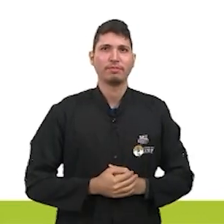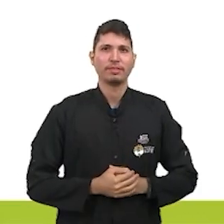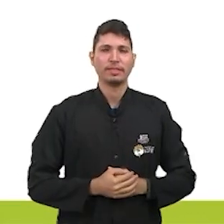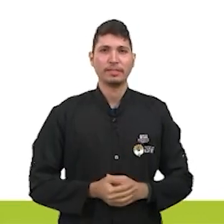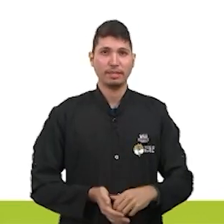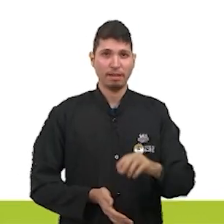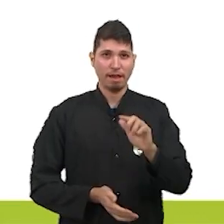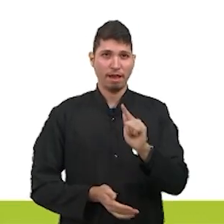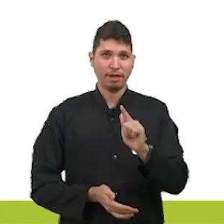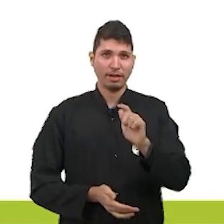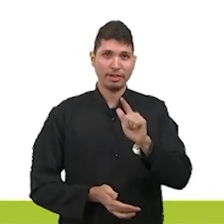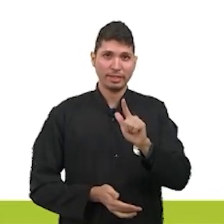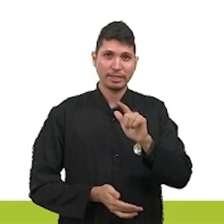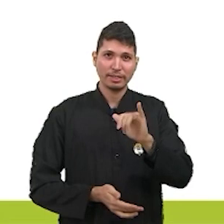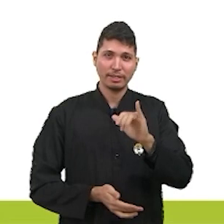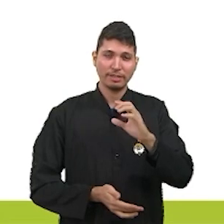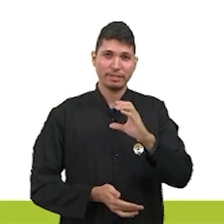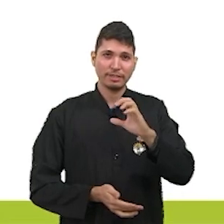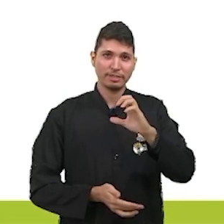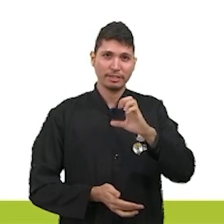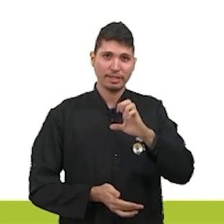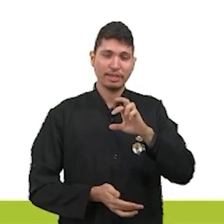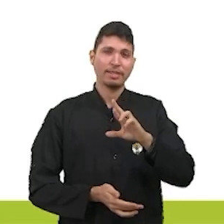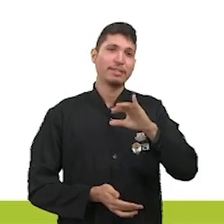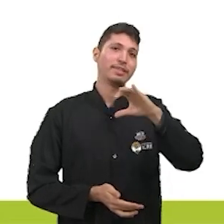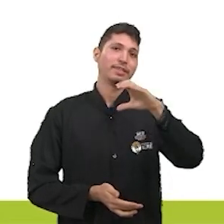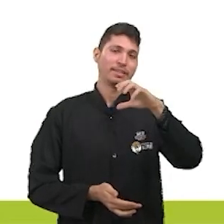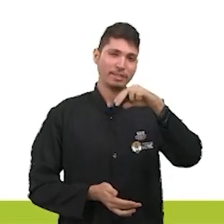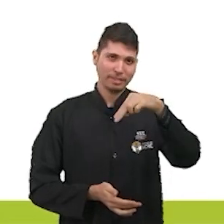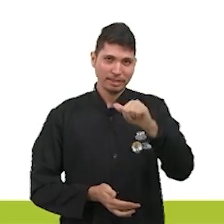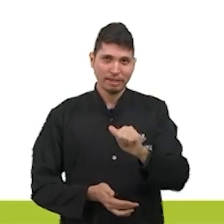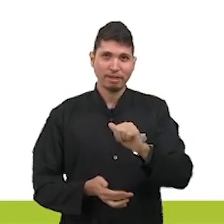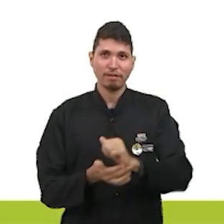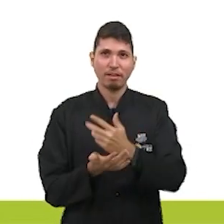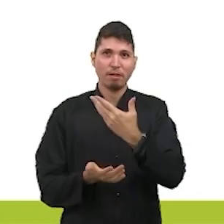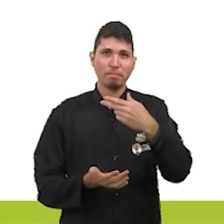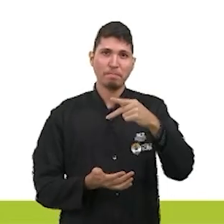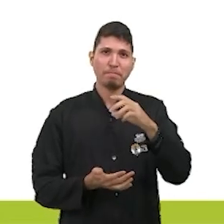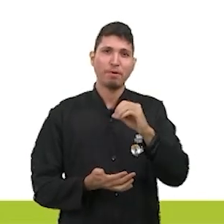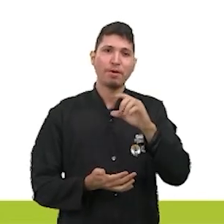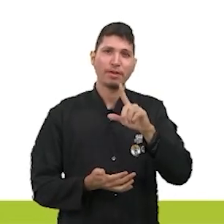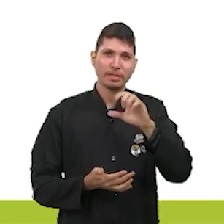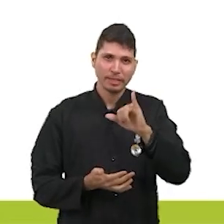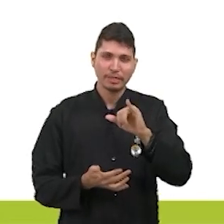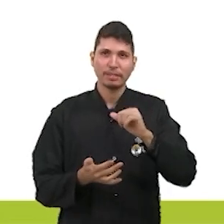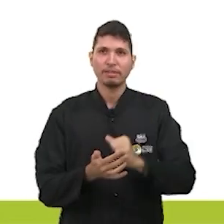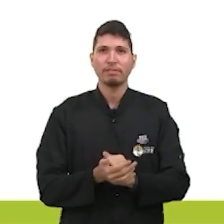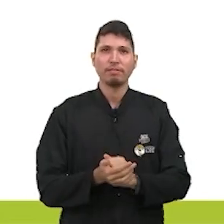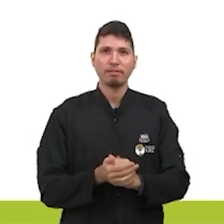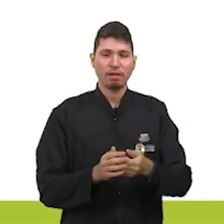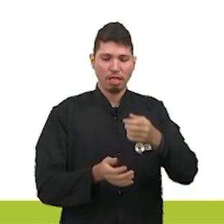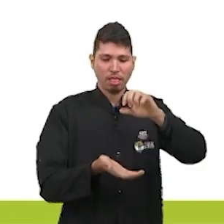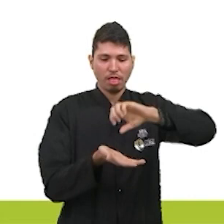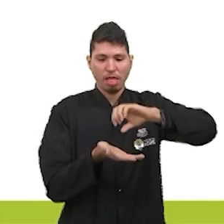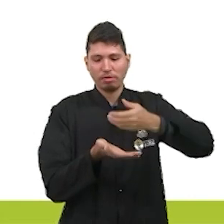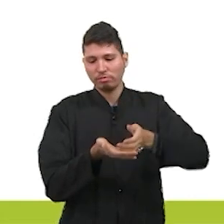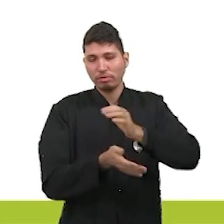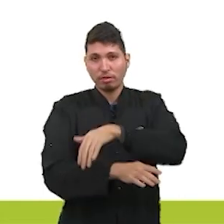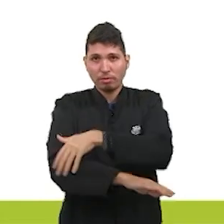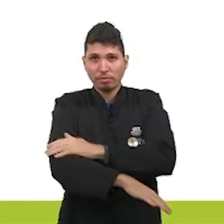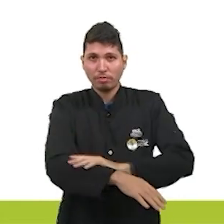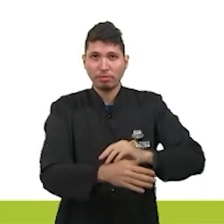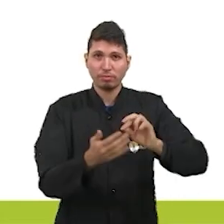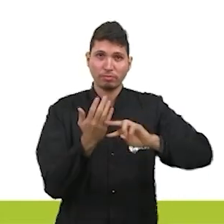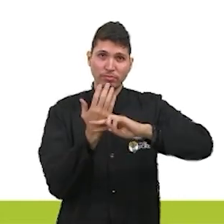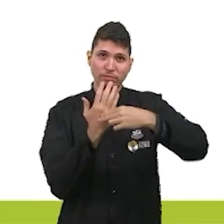polietilenglicol. A retenção de água na superfície da pele, promovida pelos hidratantes, é consequência da interação